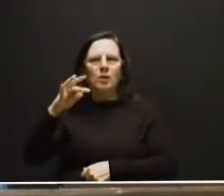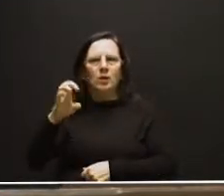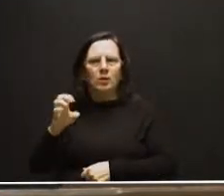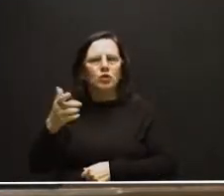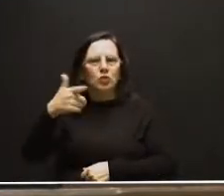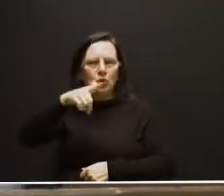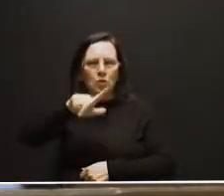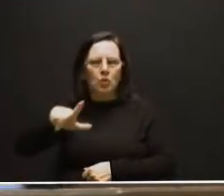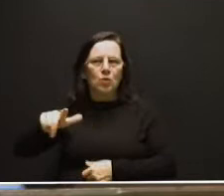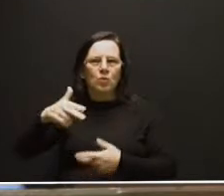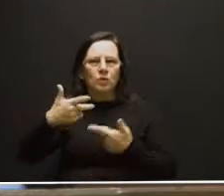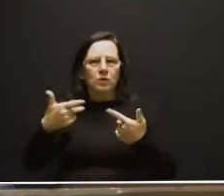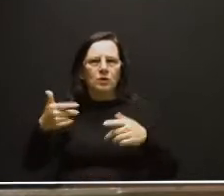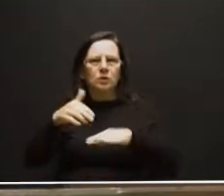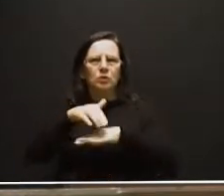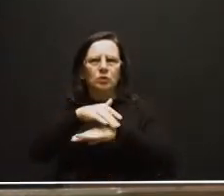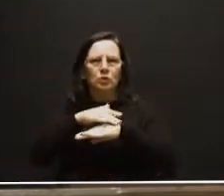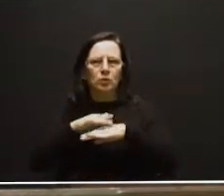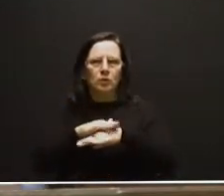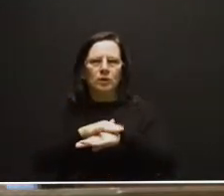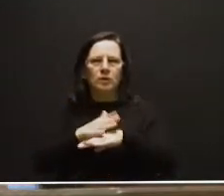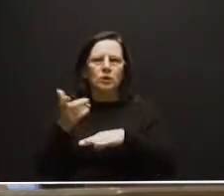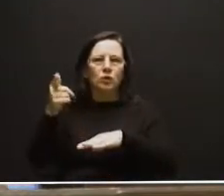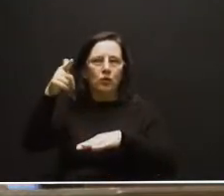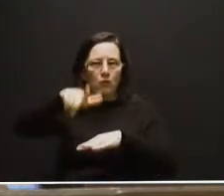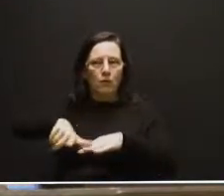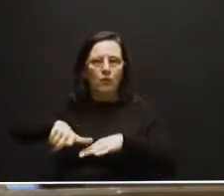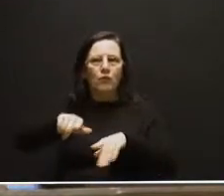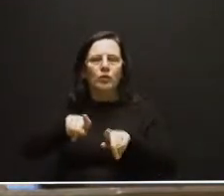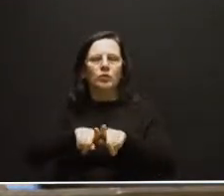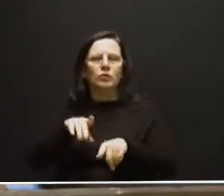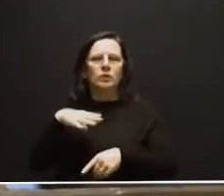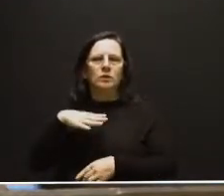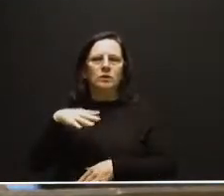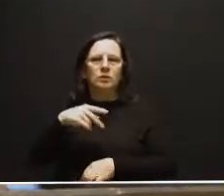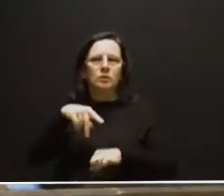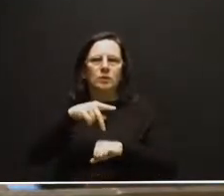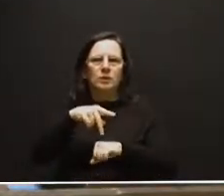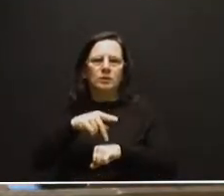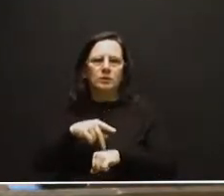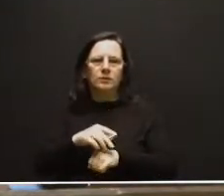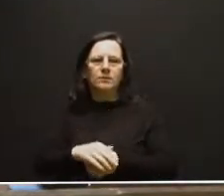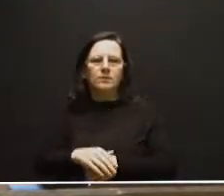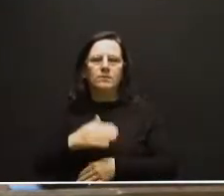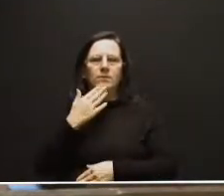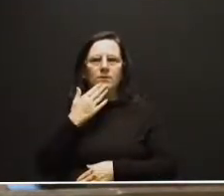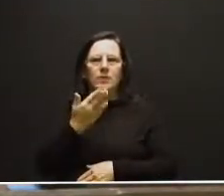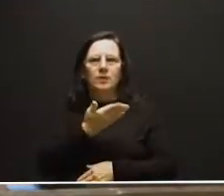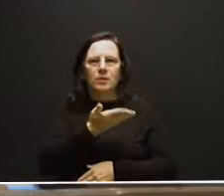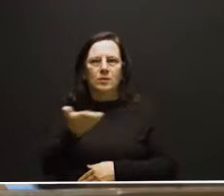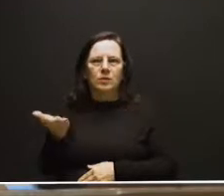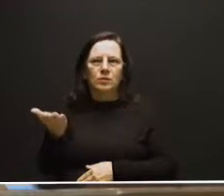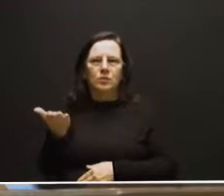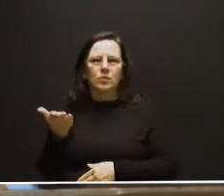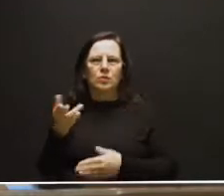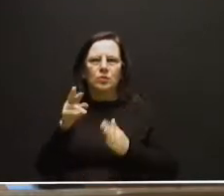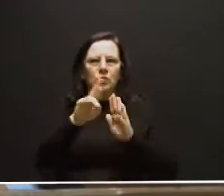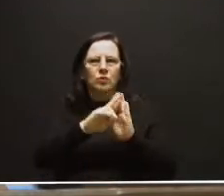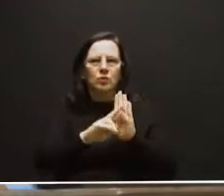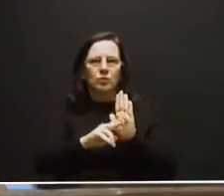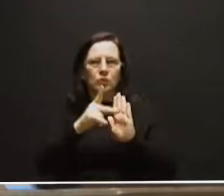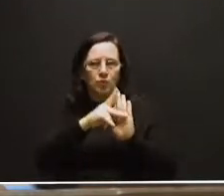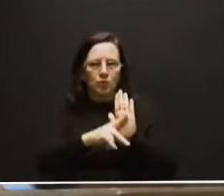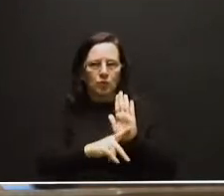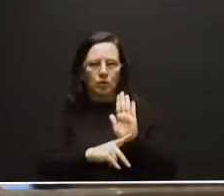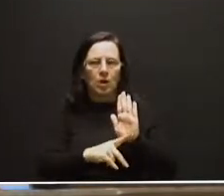é acabaram de ressurgir em nosso em nosso país então por isso que eu peço a aprovação dessa propositura tendo